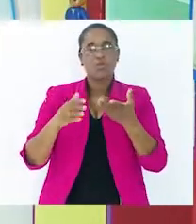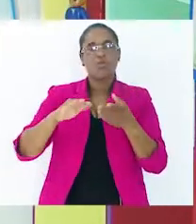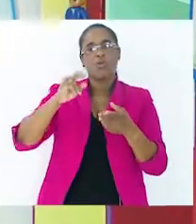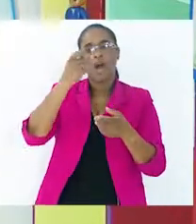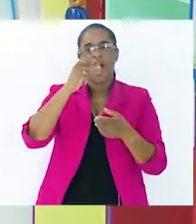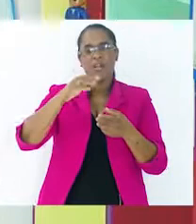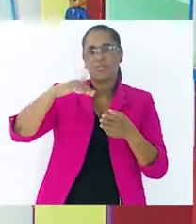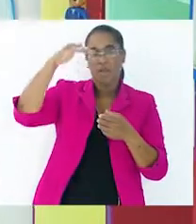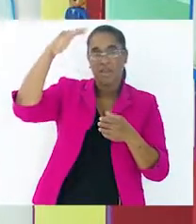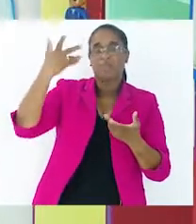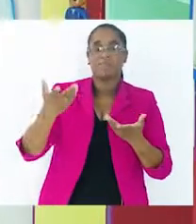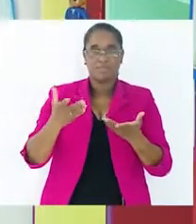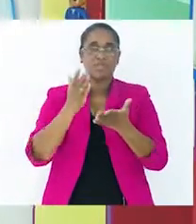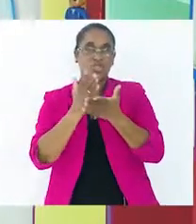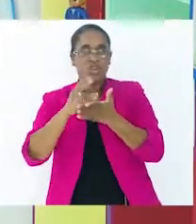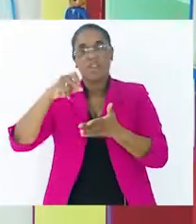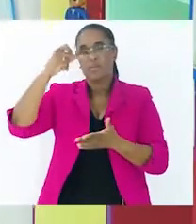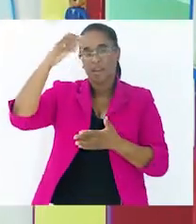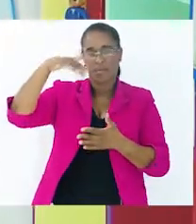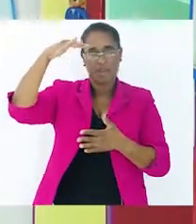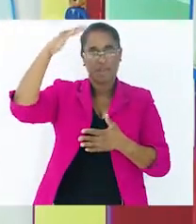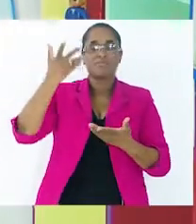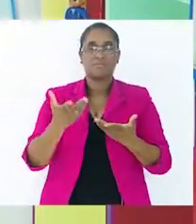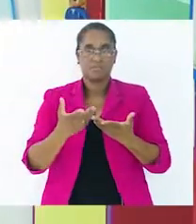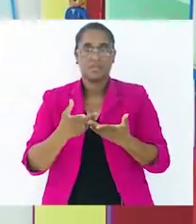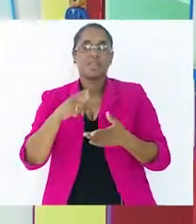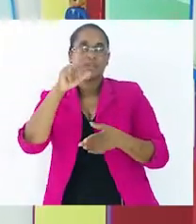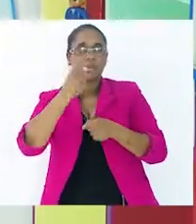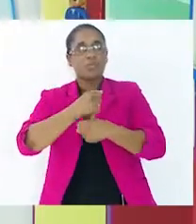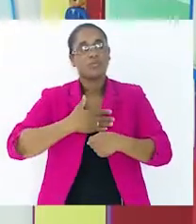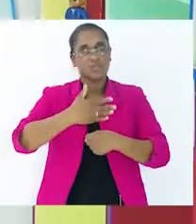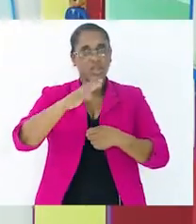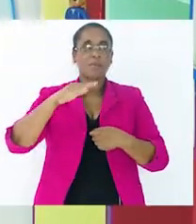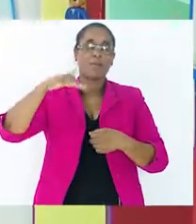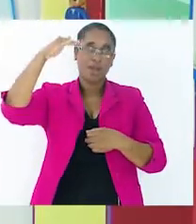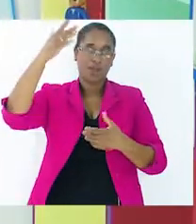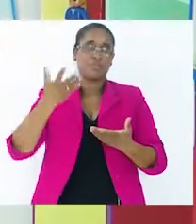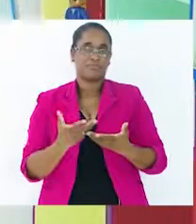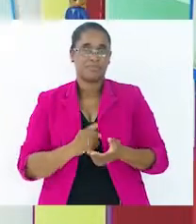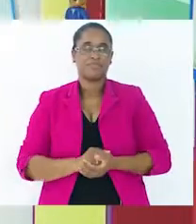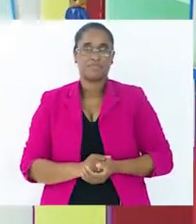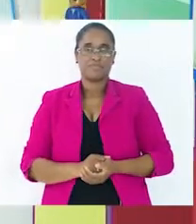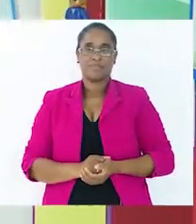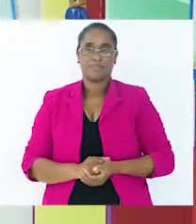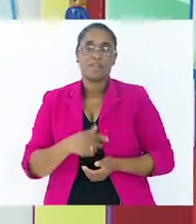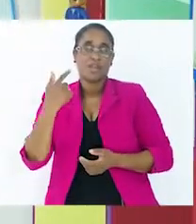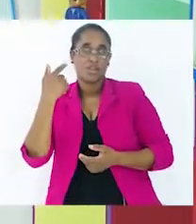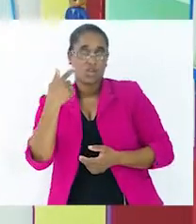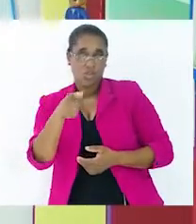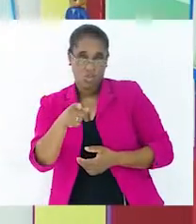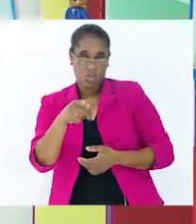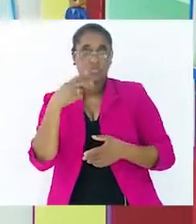maior, de escolaridade maior, ou então de profissionalismo também maior. Por isso, tu encontraste dentro do texto